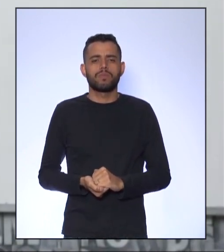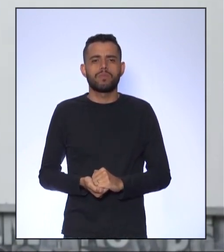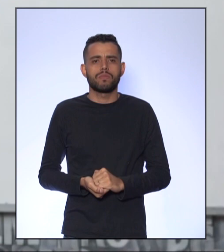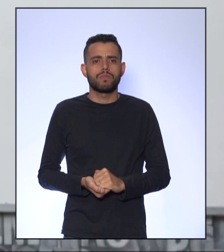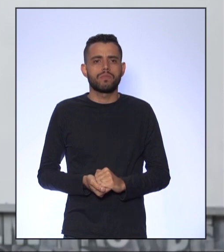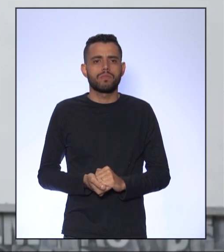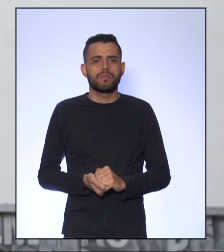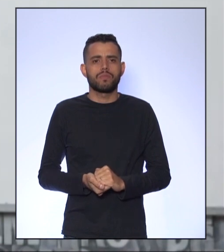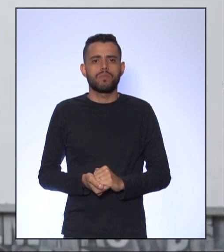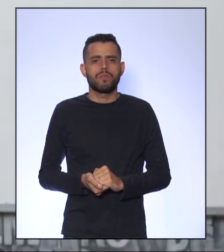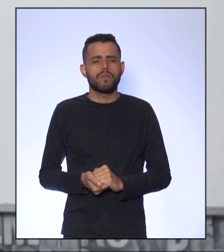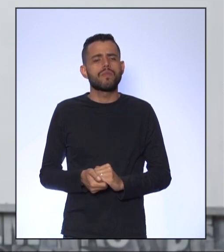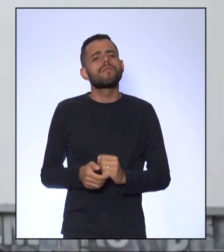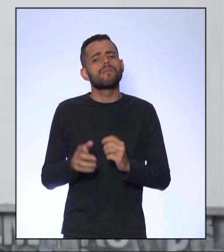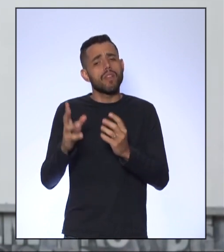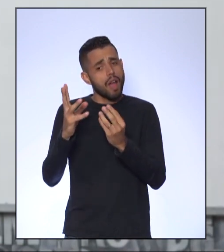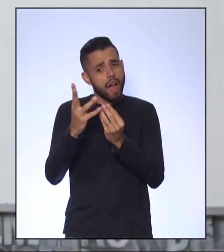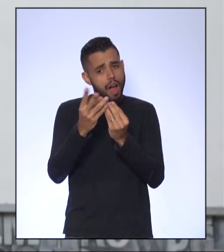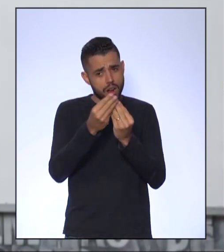artes.